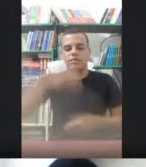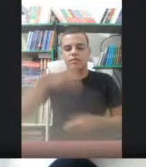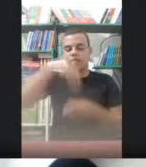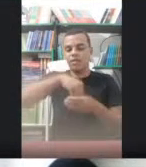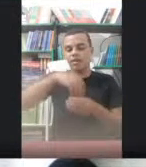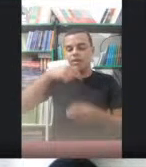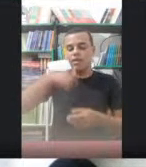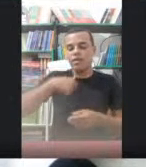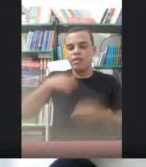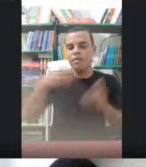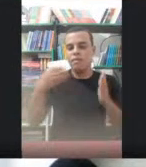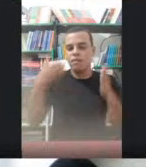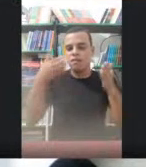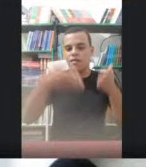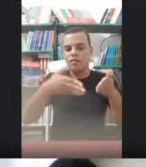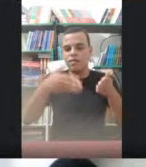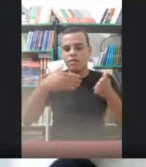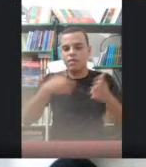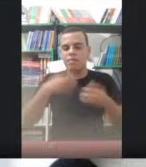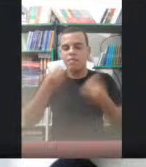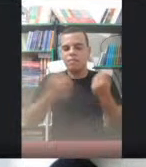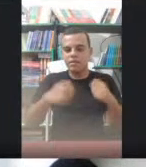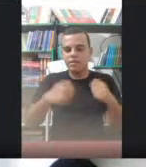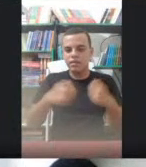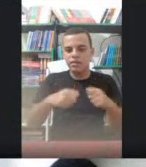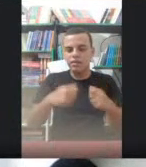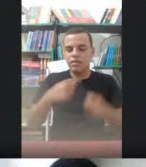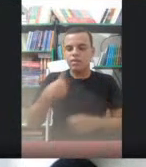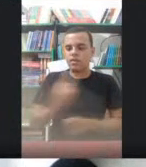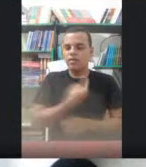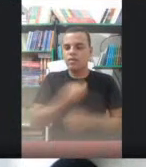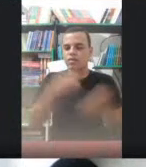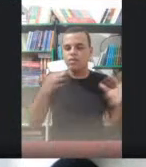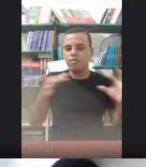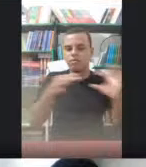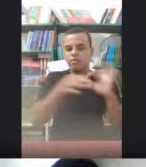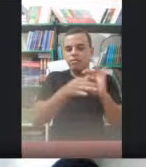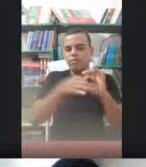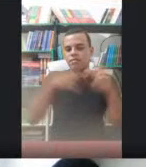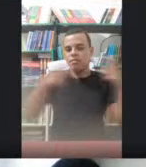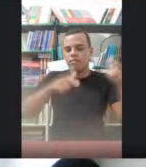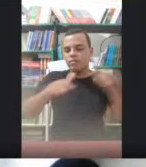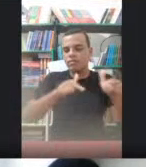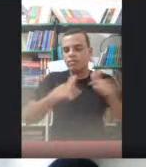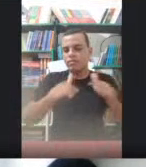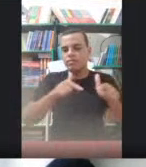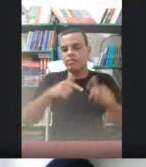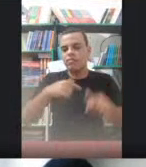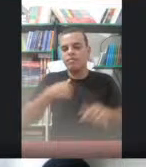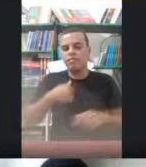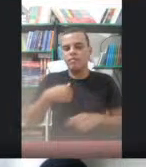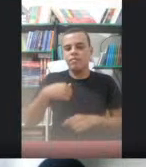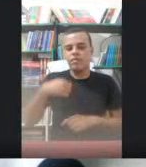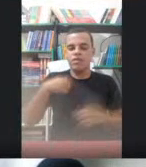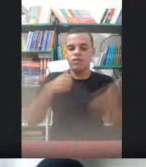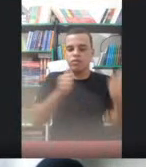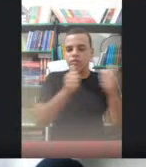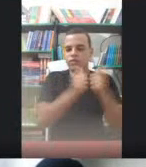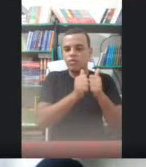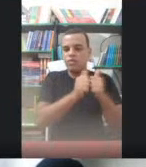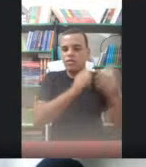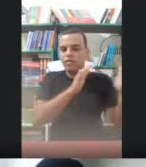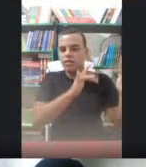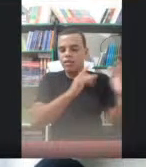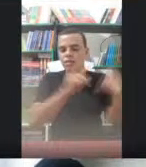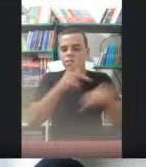deve ser estimulado à adesão. Né? Nós temos um conjunto de serviços relacionados ao pré-natal do parceiro, que busca